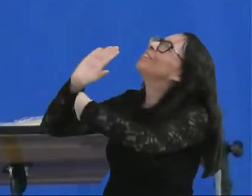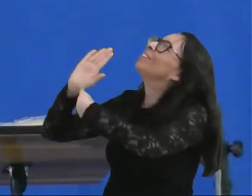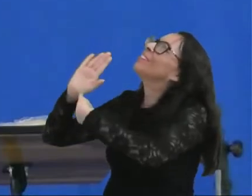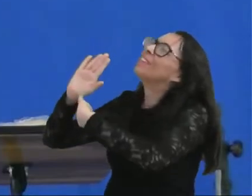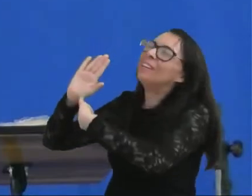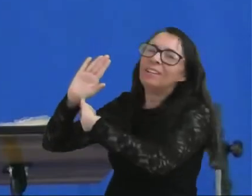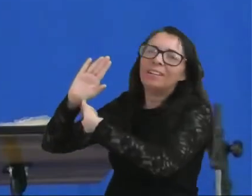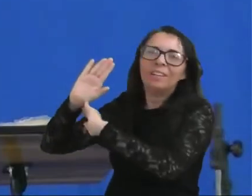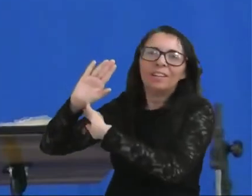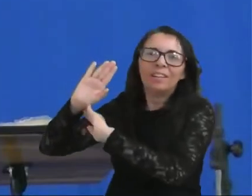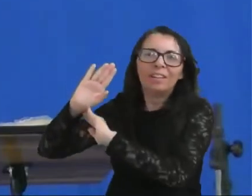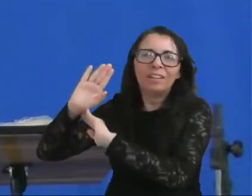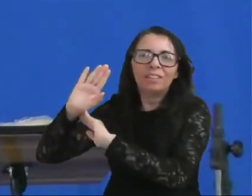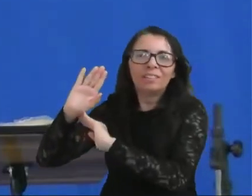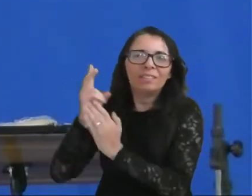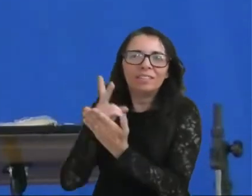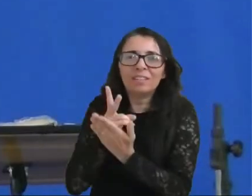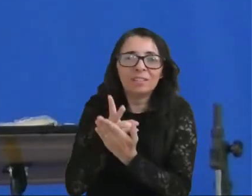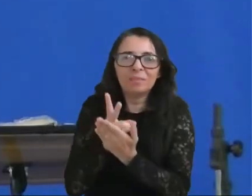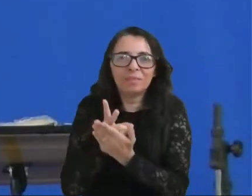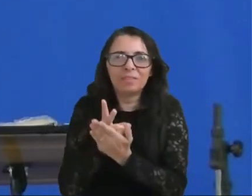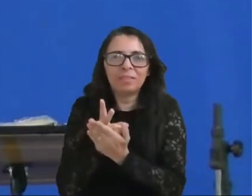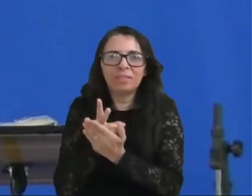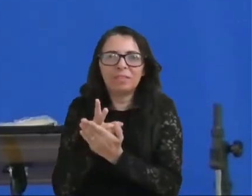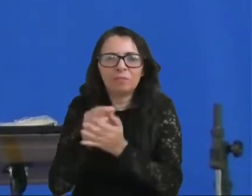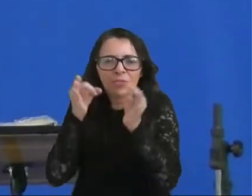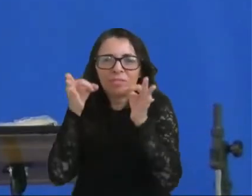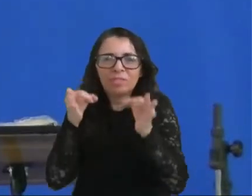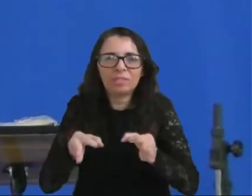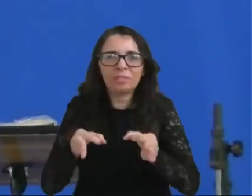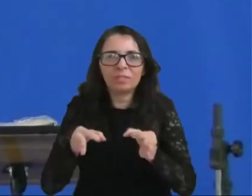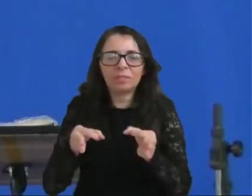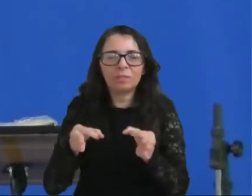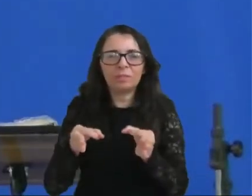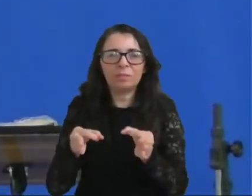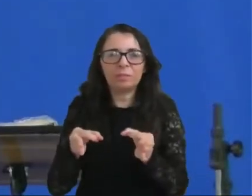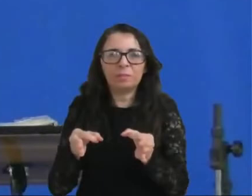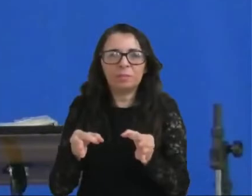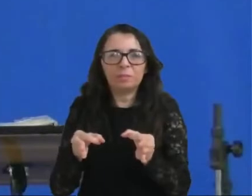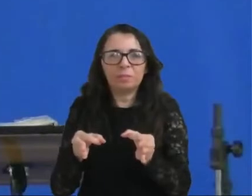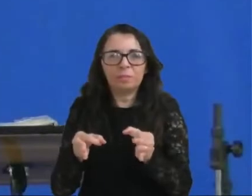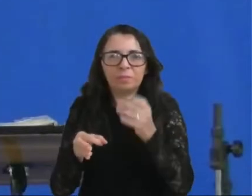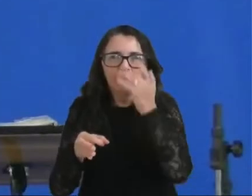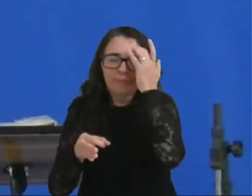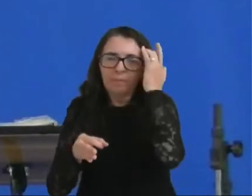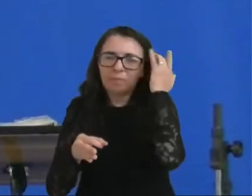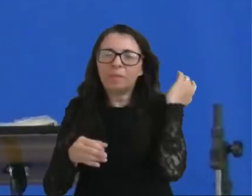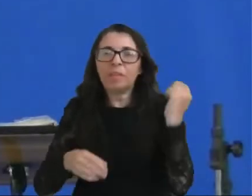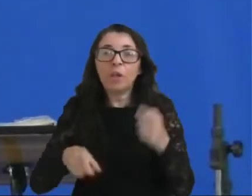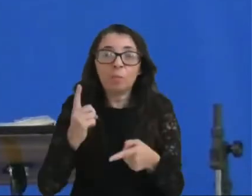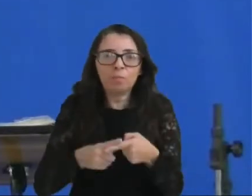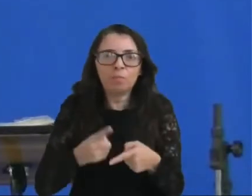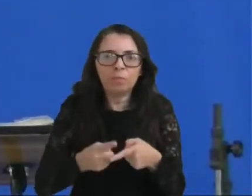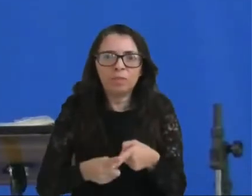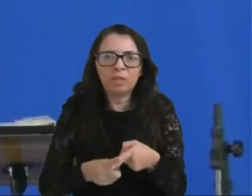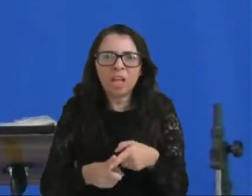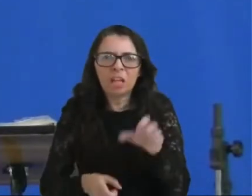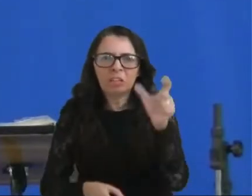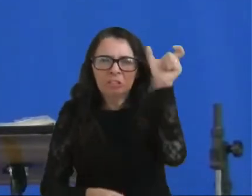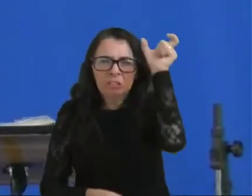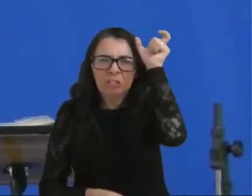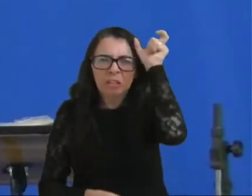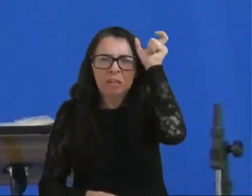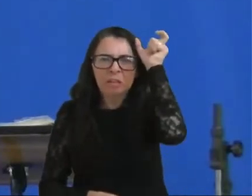se encantou, se perdeu o encanto, se esfriou, precisa lembrar-se e se arrepender e voltar ao Senhor. Se você que perdeu